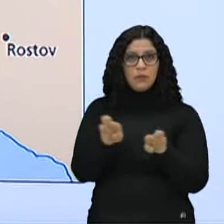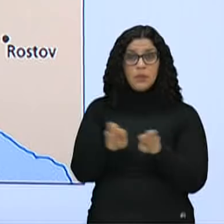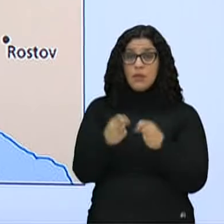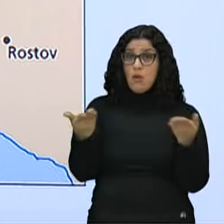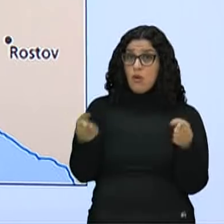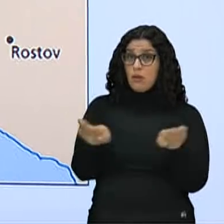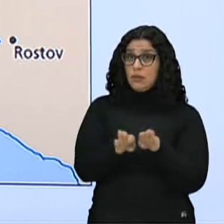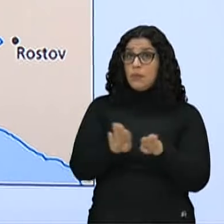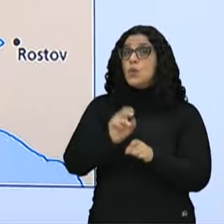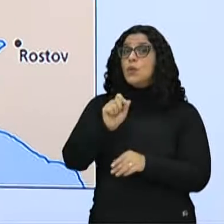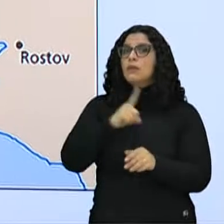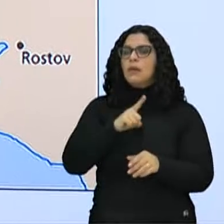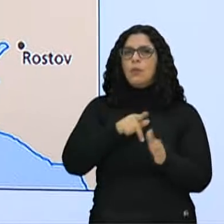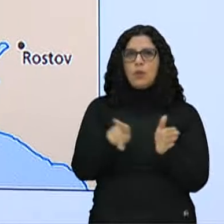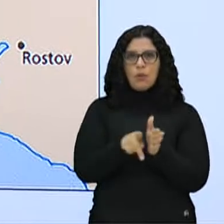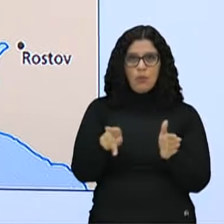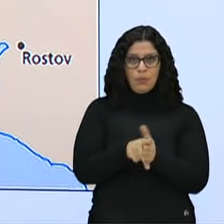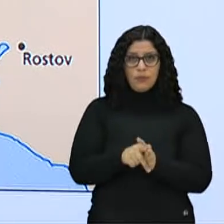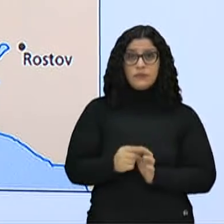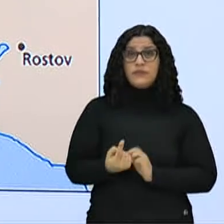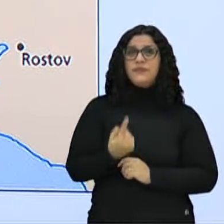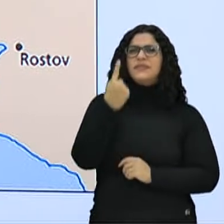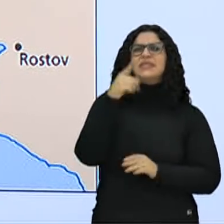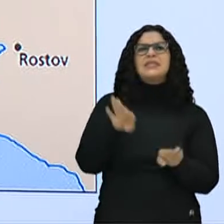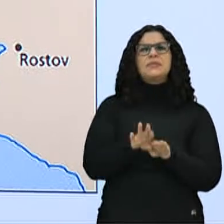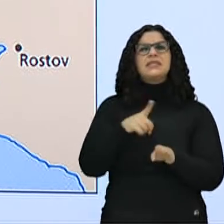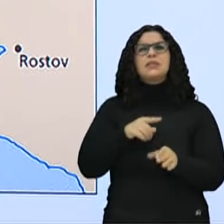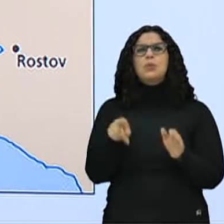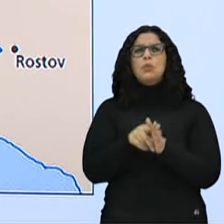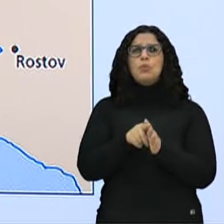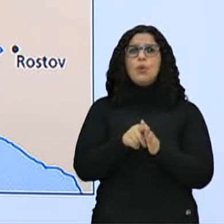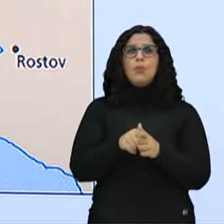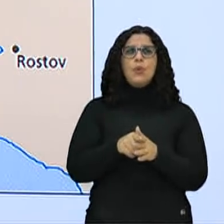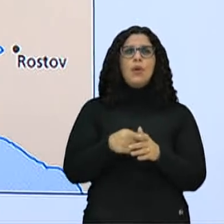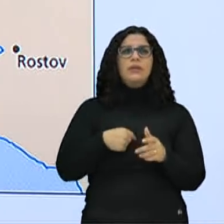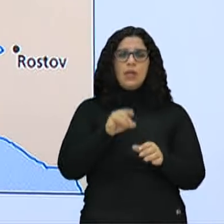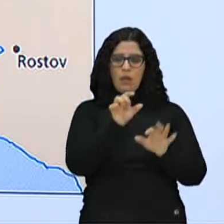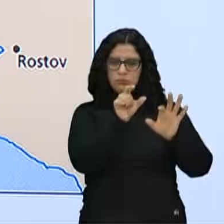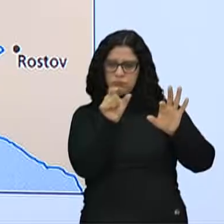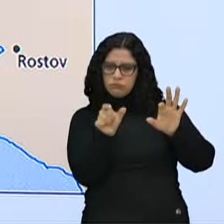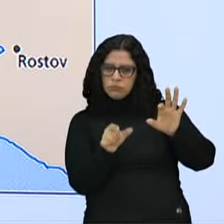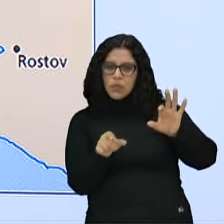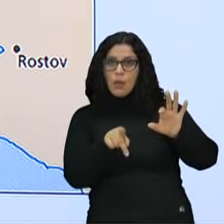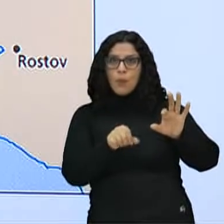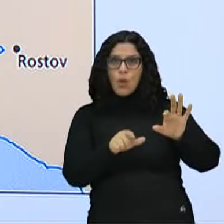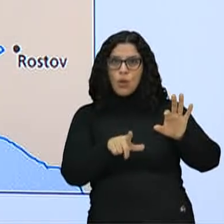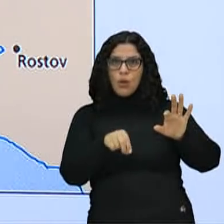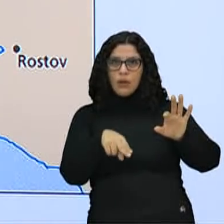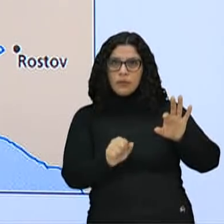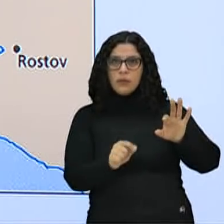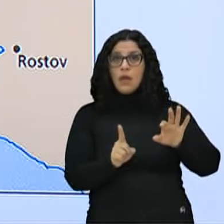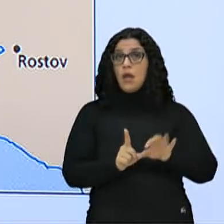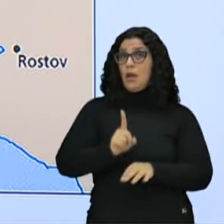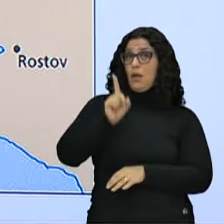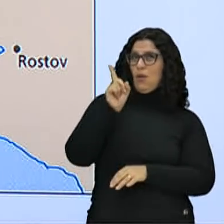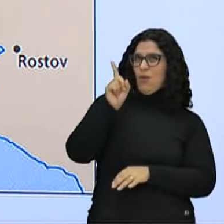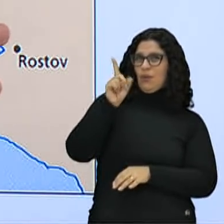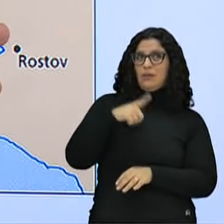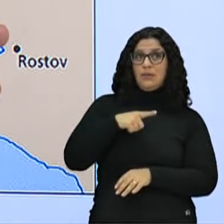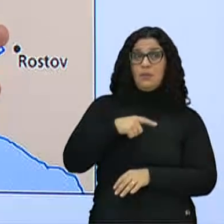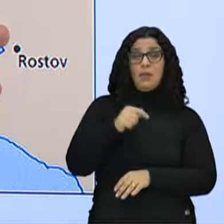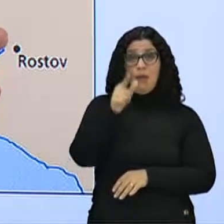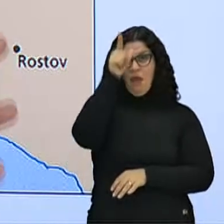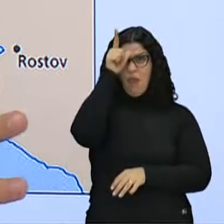Soviética. Aqui, bem no meio, você tem a linha de divisa da Polônia com a União Soviética. Repare que a Alemanha